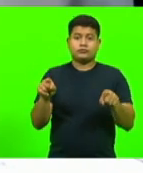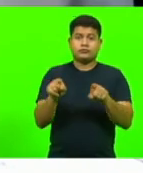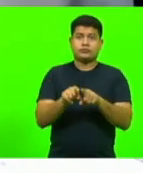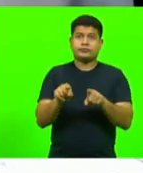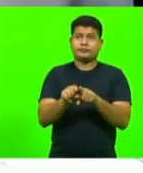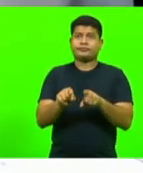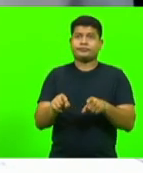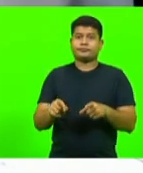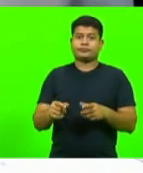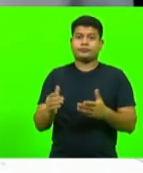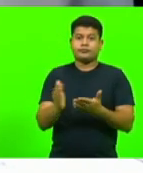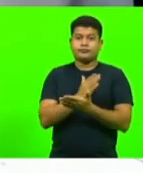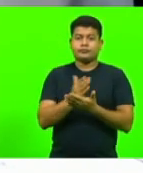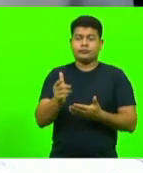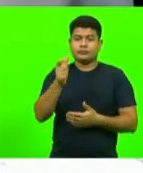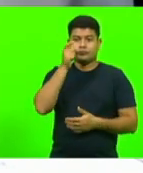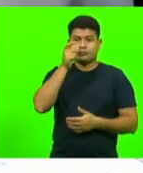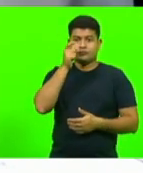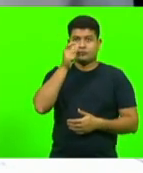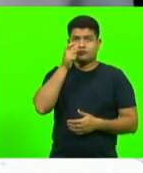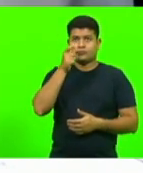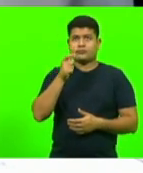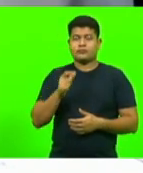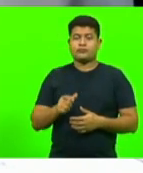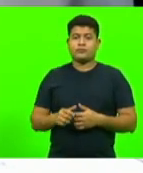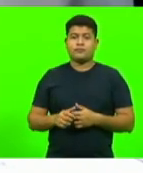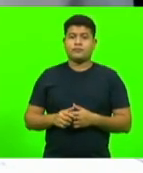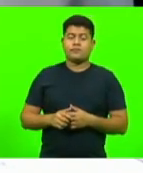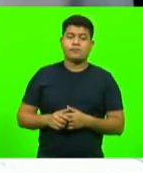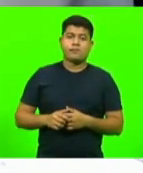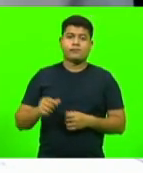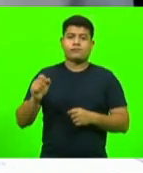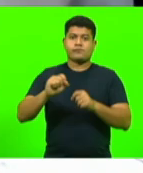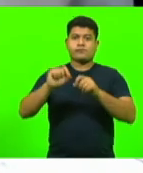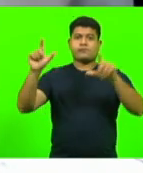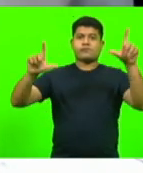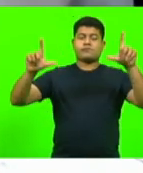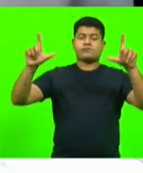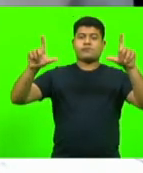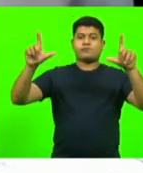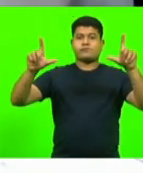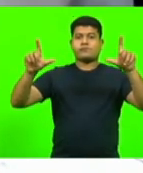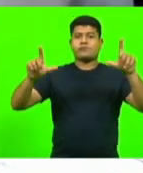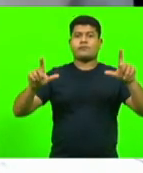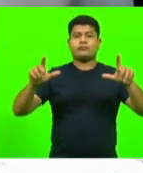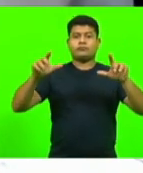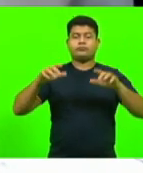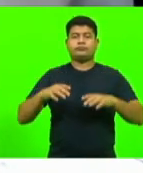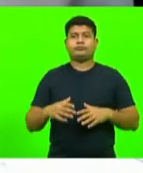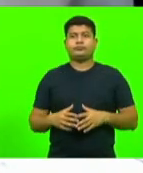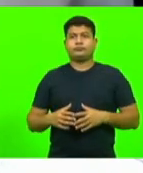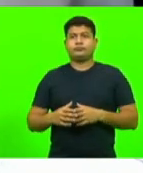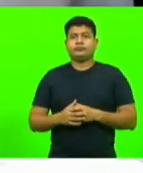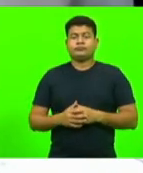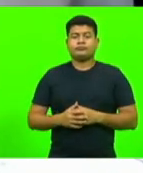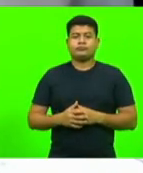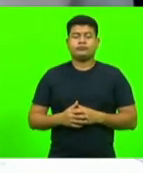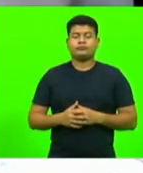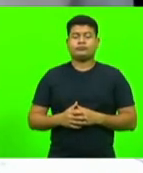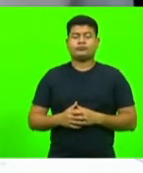sindicatos aí que nos acompanham né pelo ar na TV TV ao de todas as esferas todos os anos